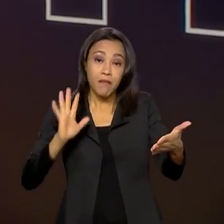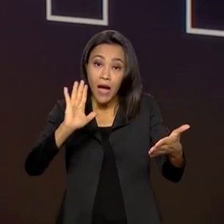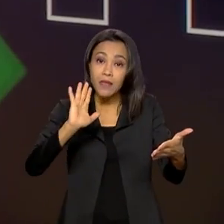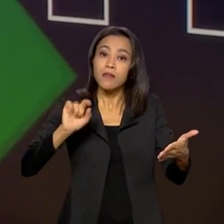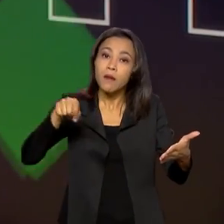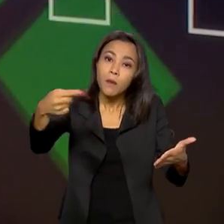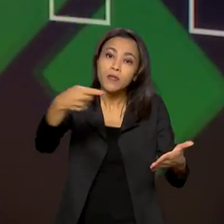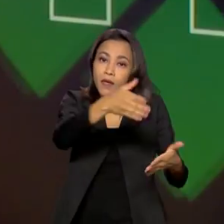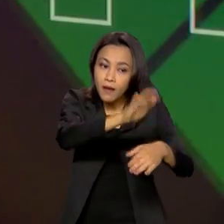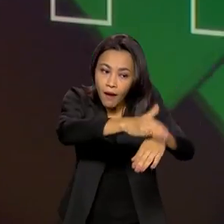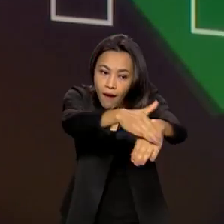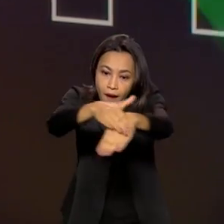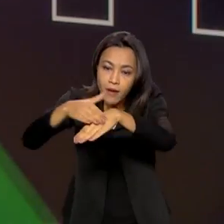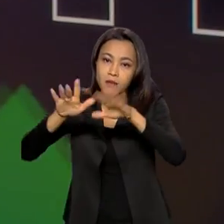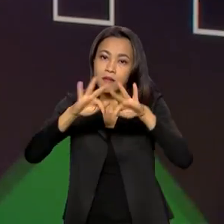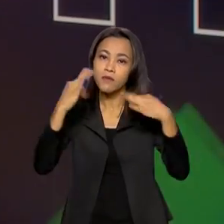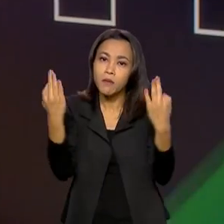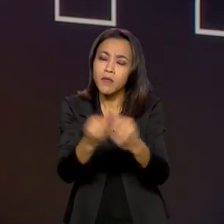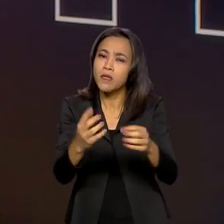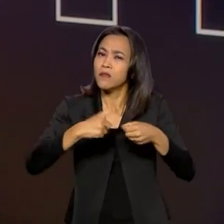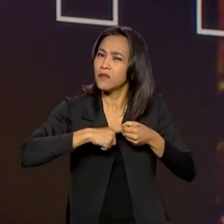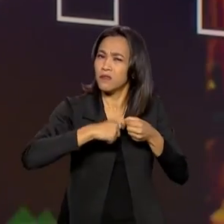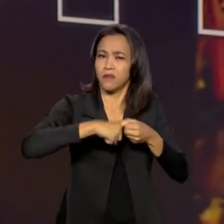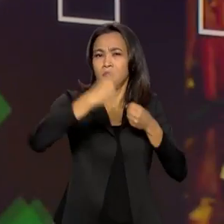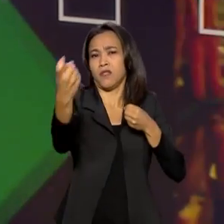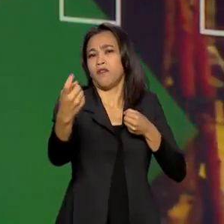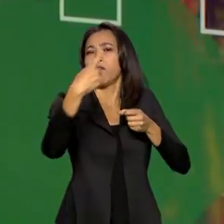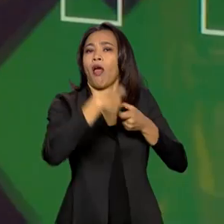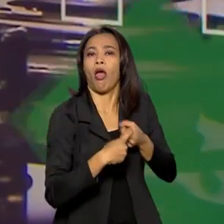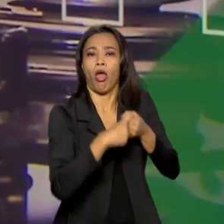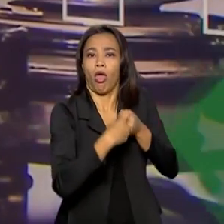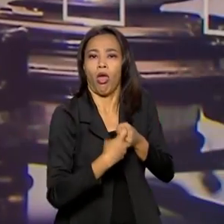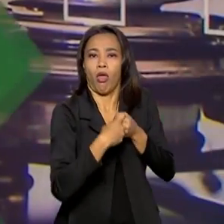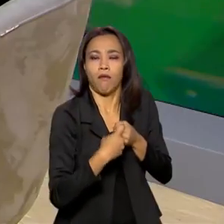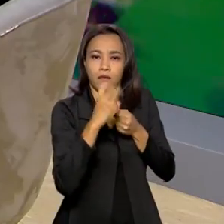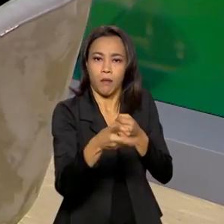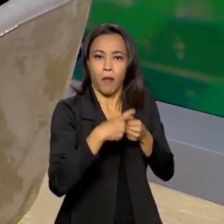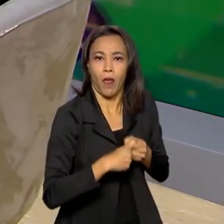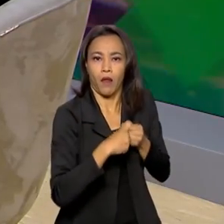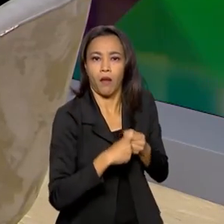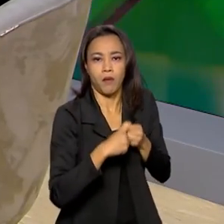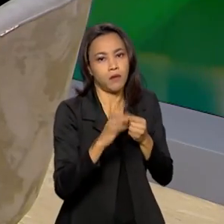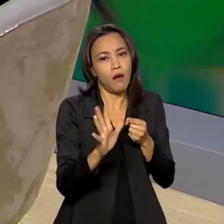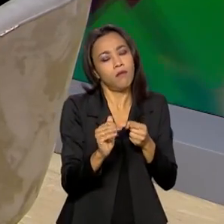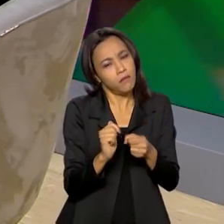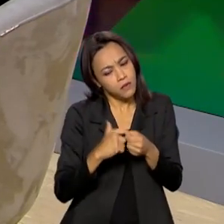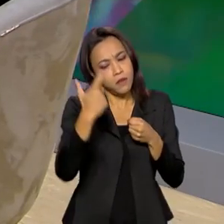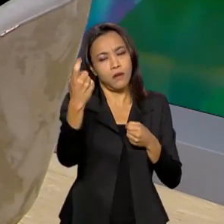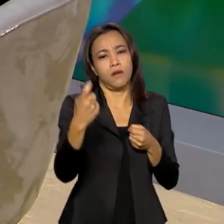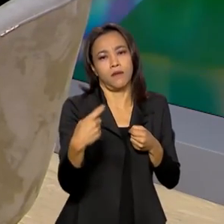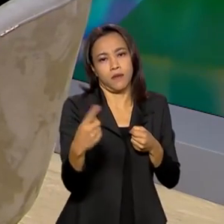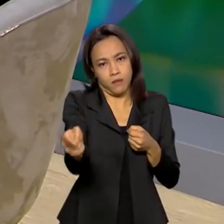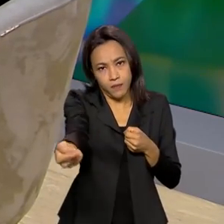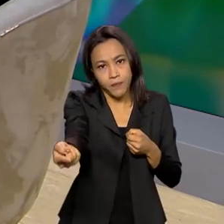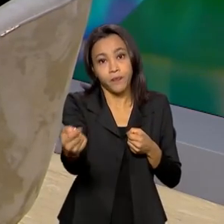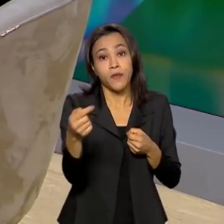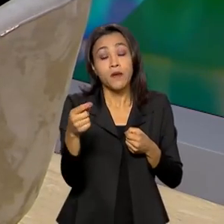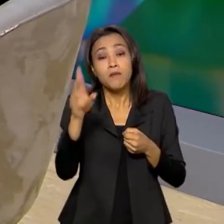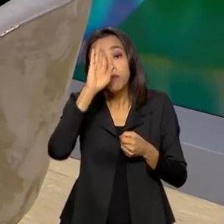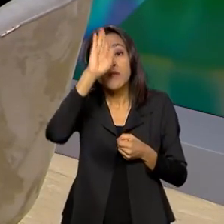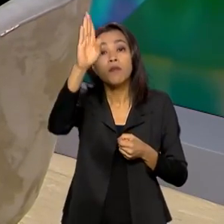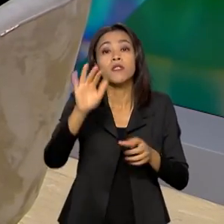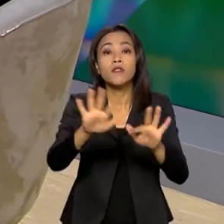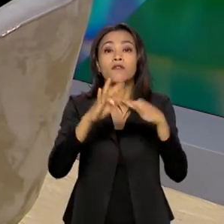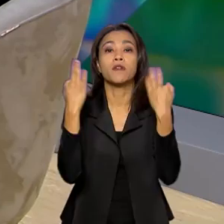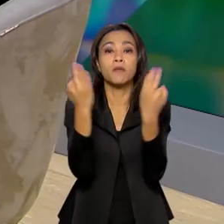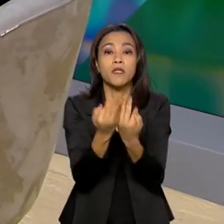autonomia e uma das portas de saída é justamente a produção agrícola principalmente para aquelas famílias que moram e região que já tem essa